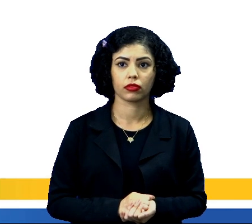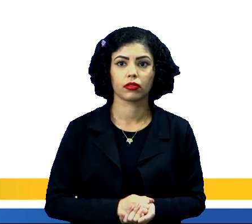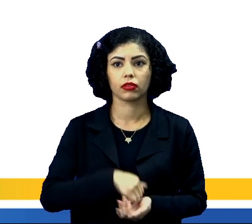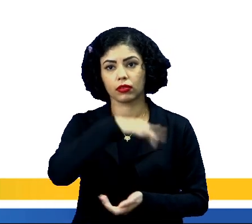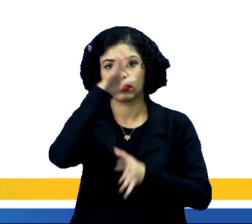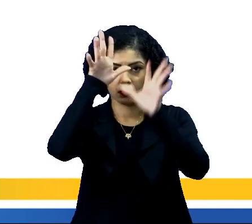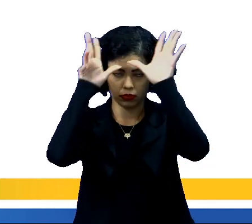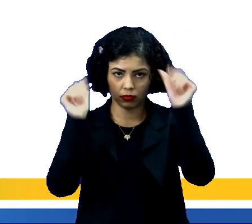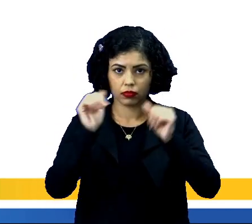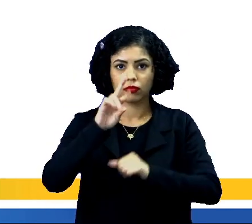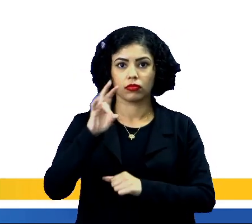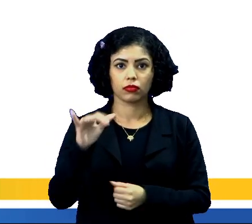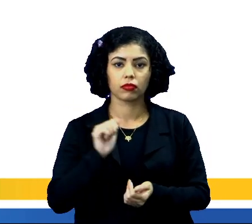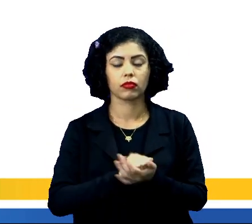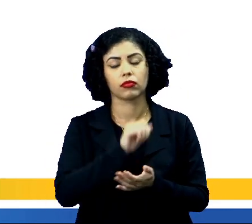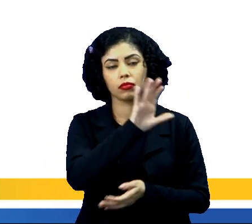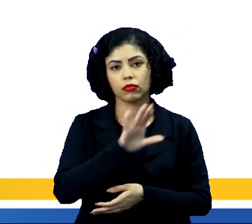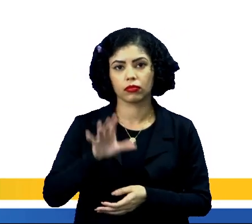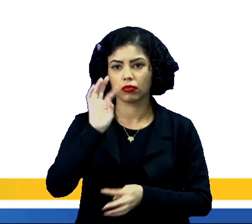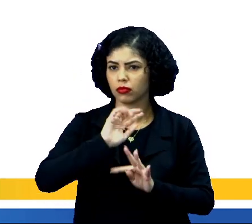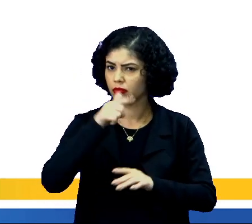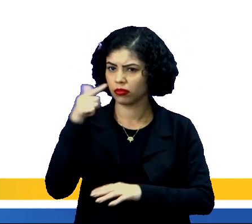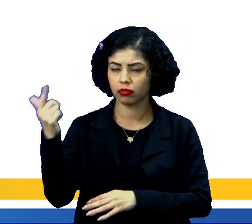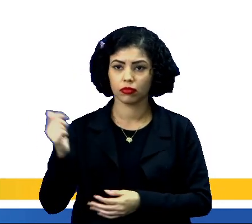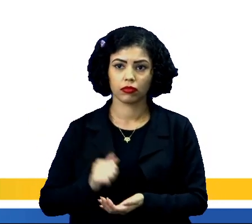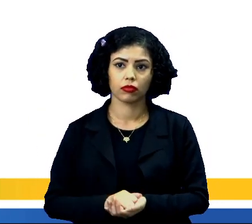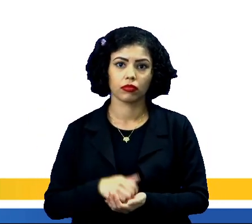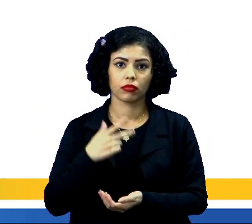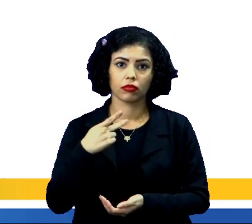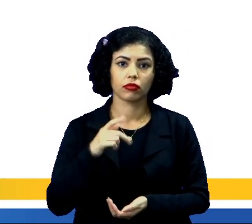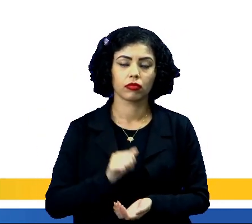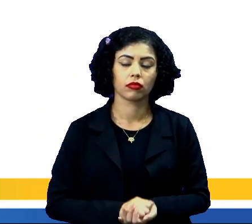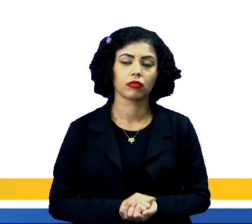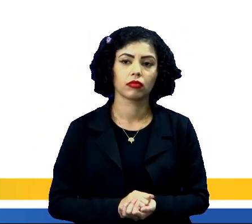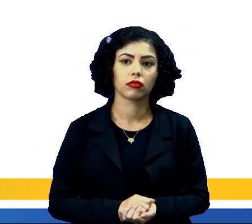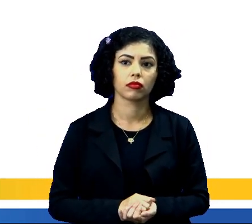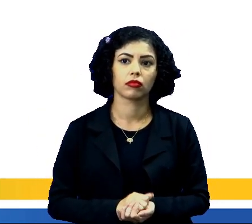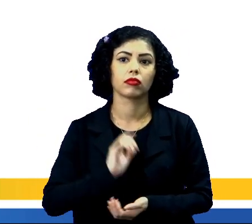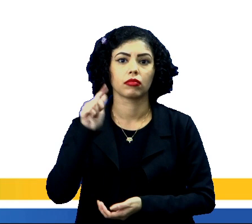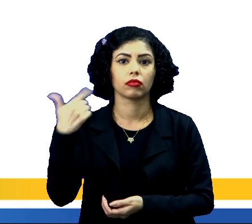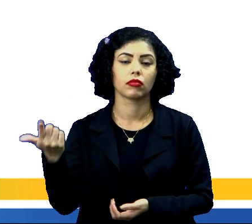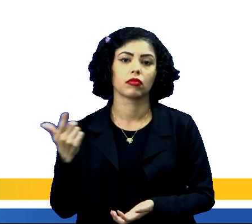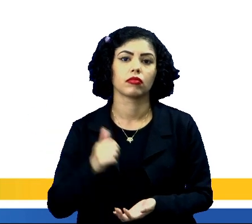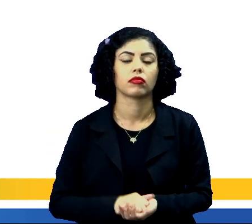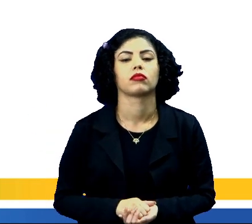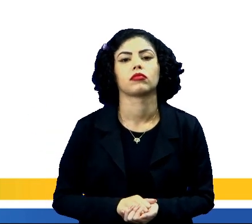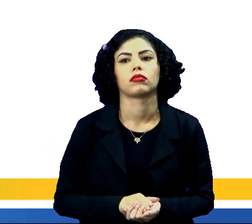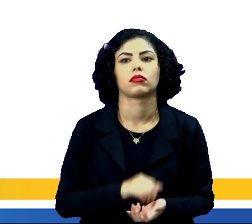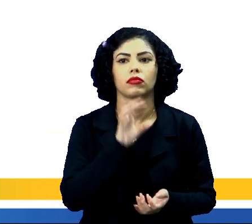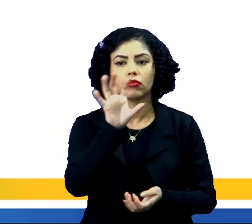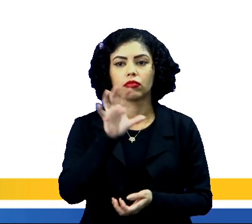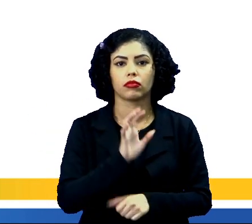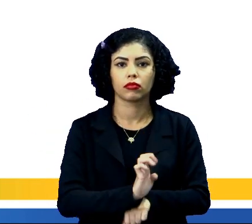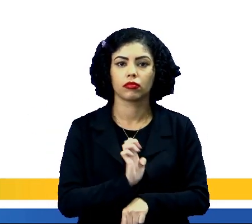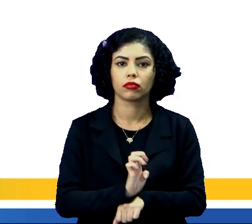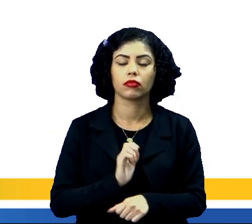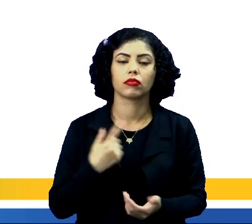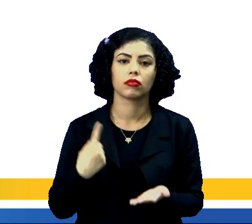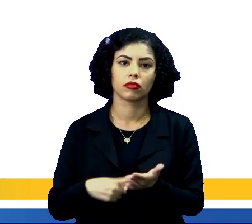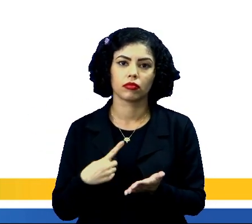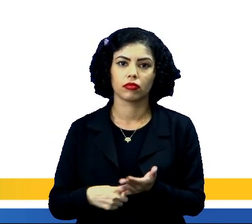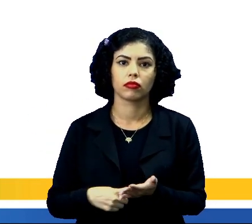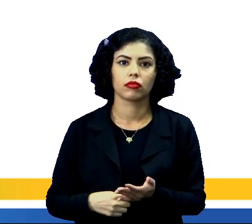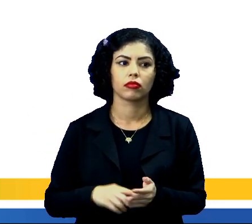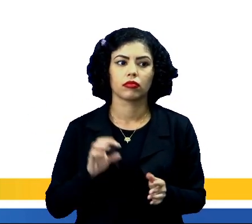Rondônia, Amazonas, Roraima, Amapá. Aí temos Pará e Tocantins, né? E depois temos os outros estados de acordo com